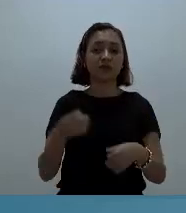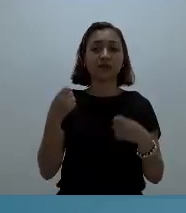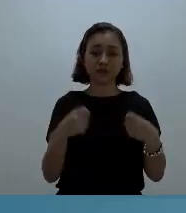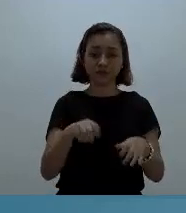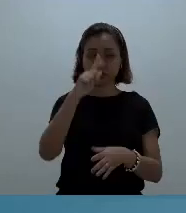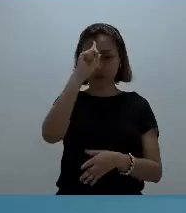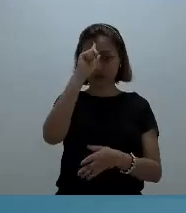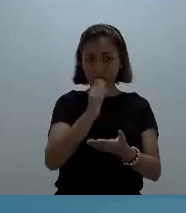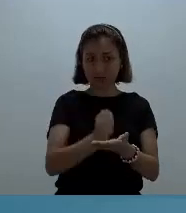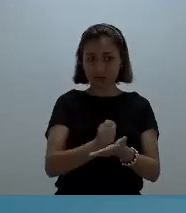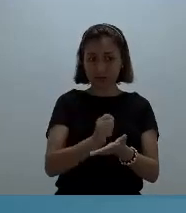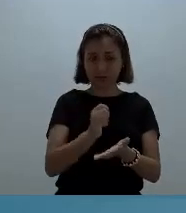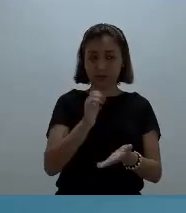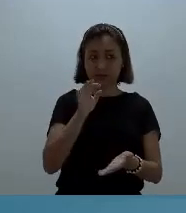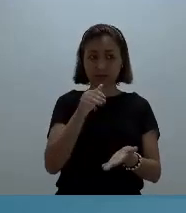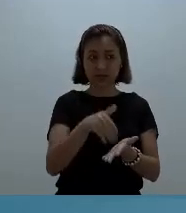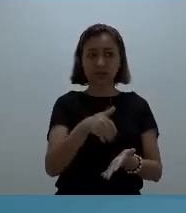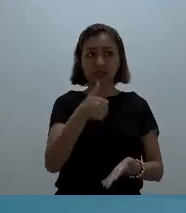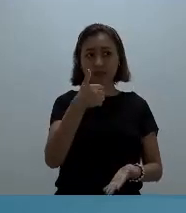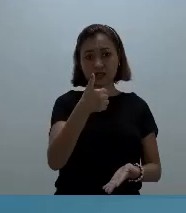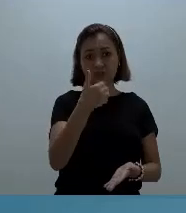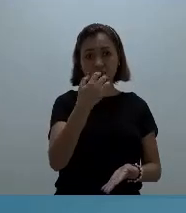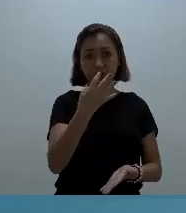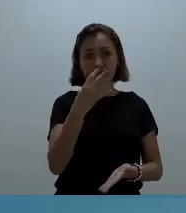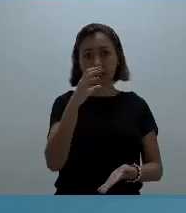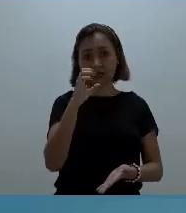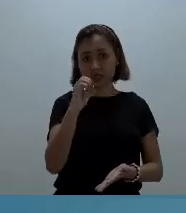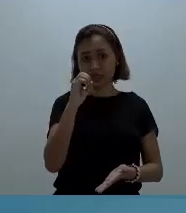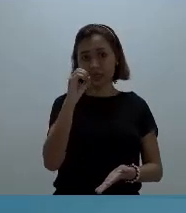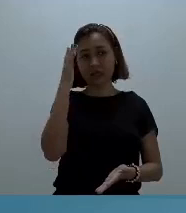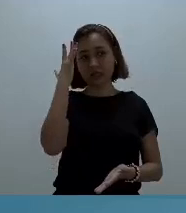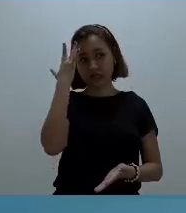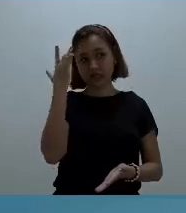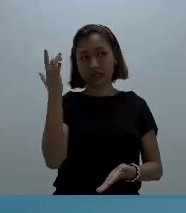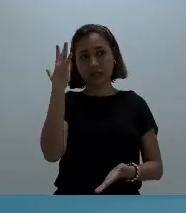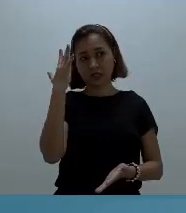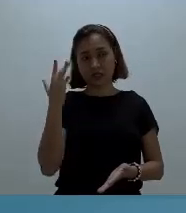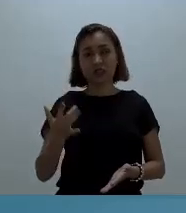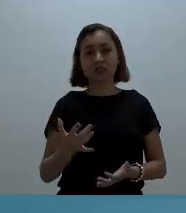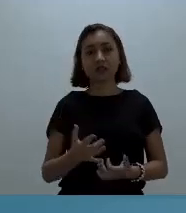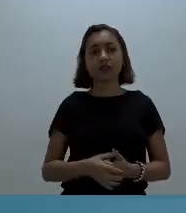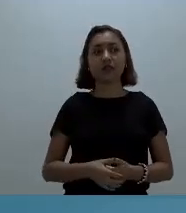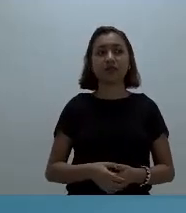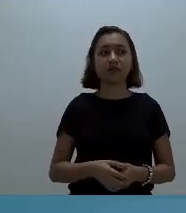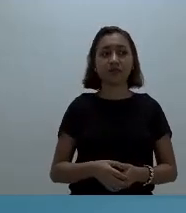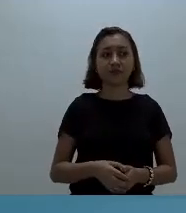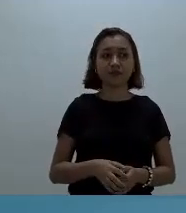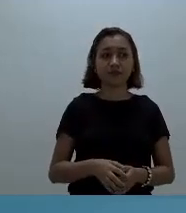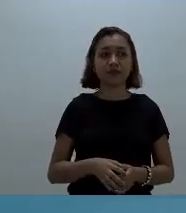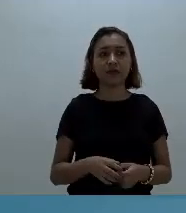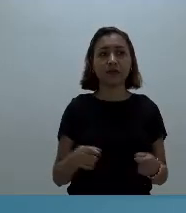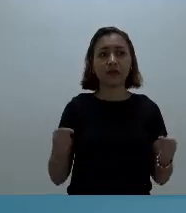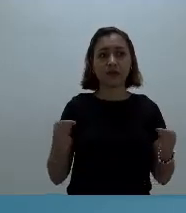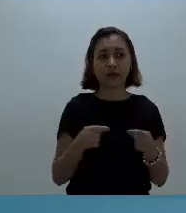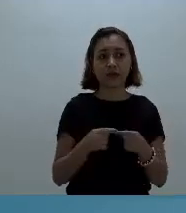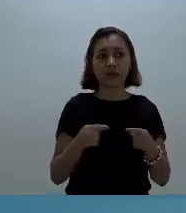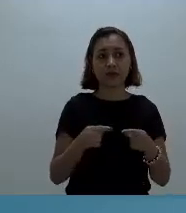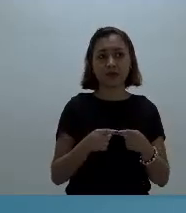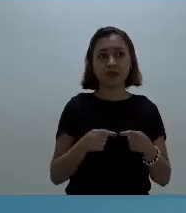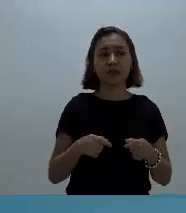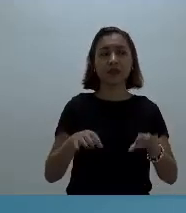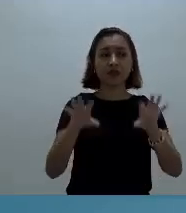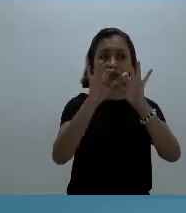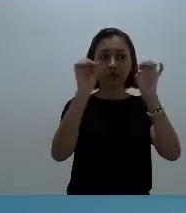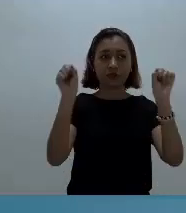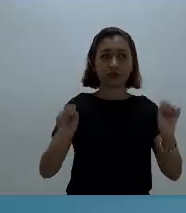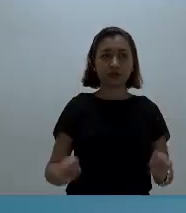quando presidido para fim de instrução e houver motivo justificado, mediante a deliberação do Tribunal Pleno e o chefe do